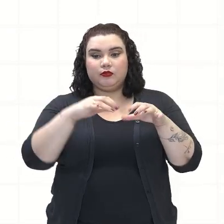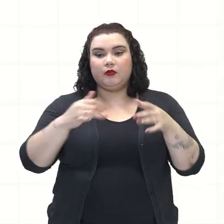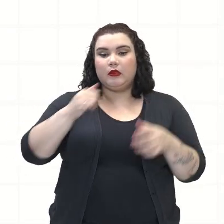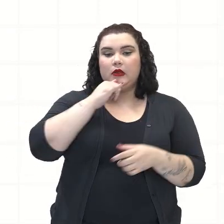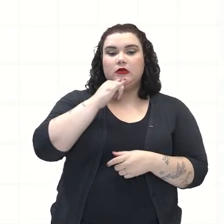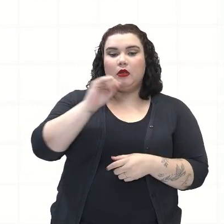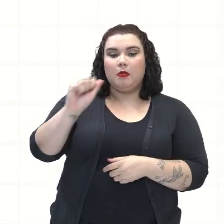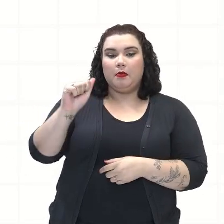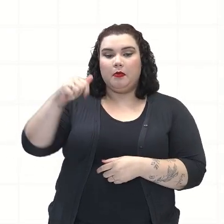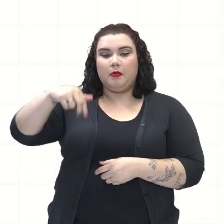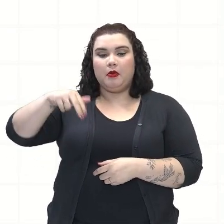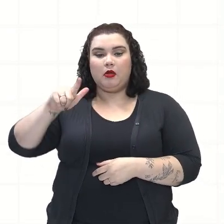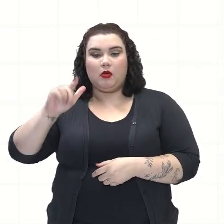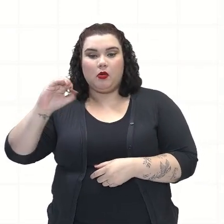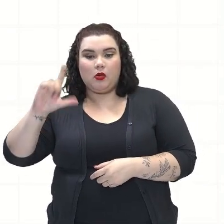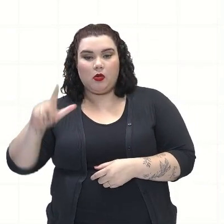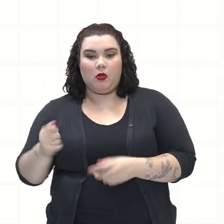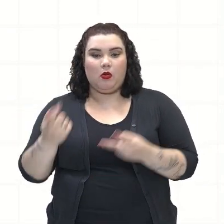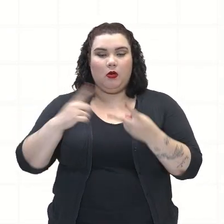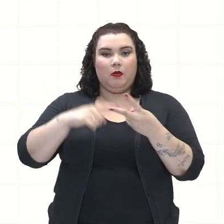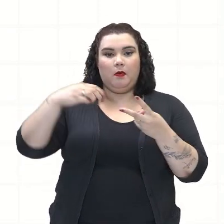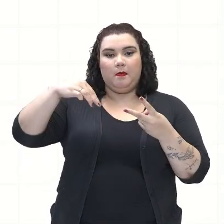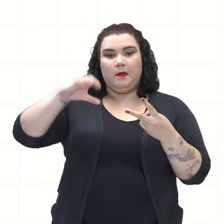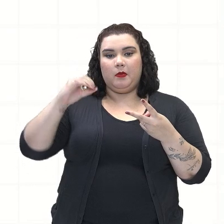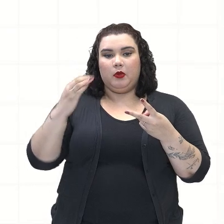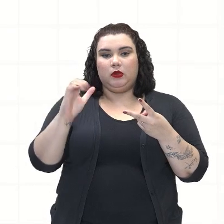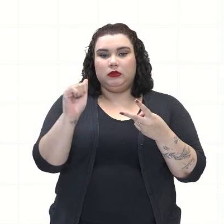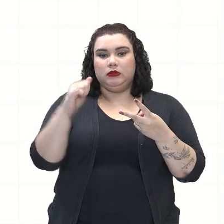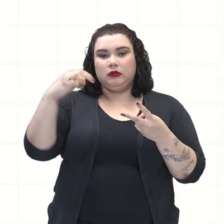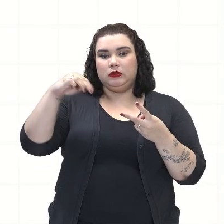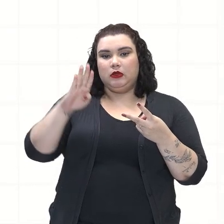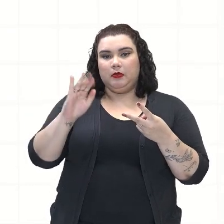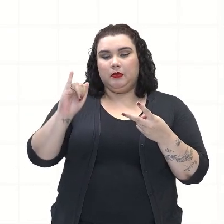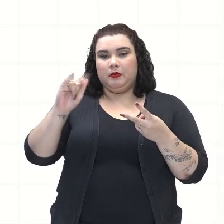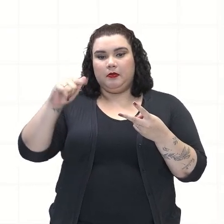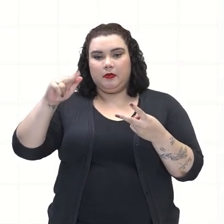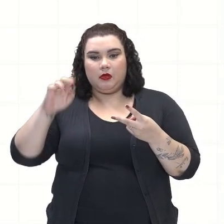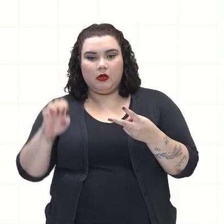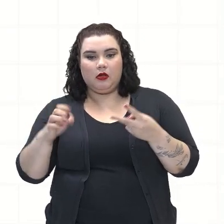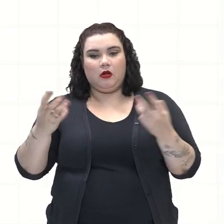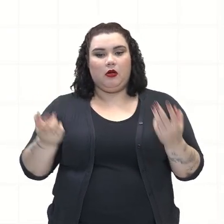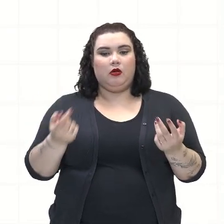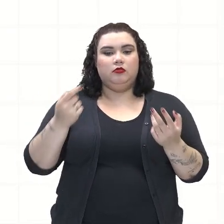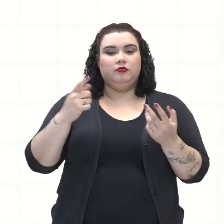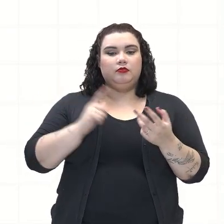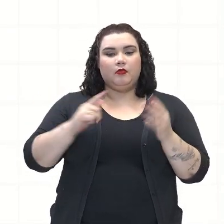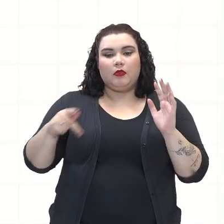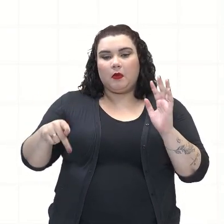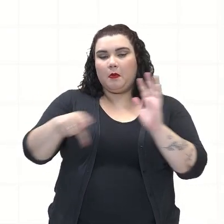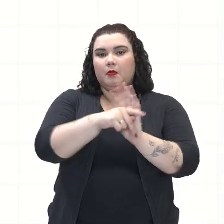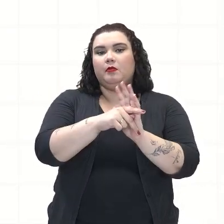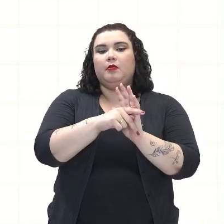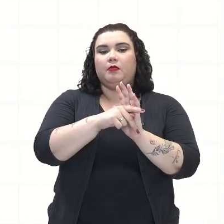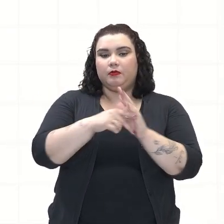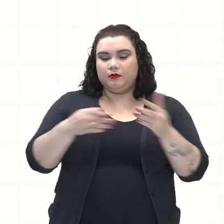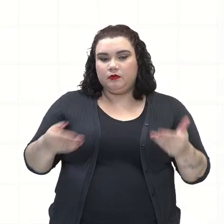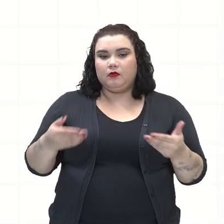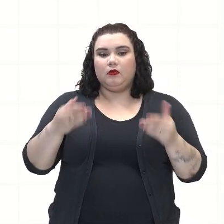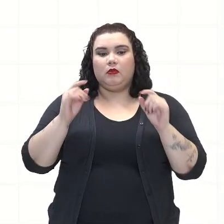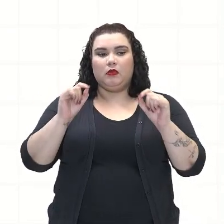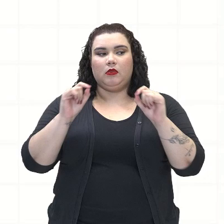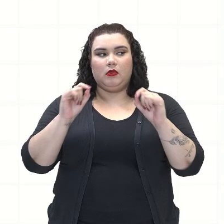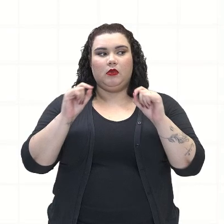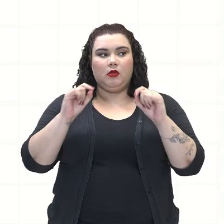por exemplo, aqui, ó, Moçambique, né, a área que a gente conhece como Guiné-Bissau, né, também de posse